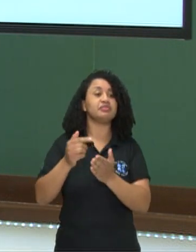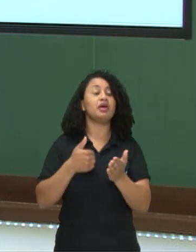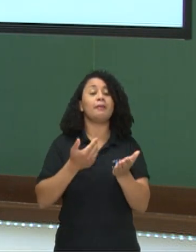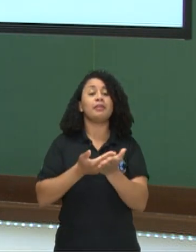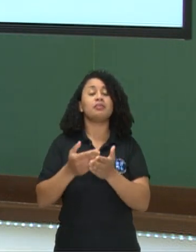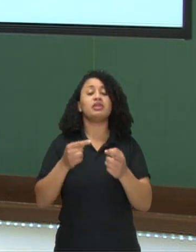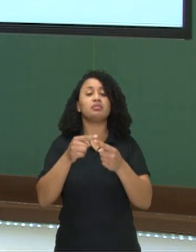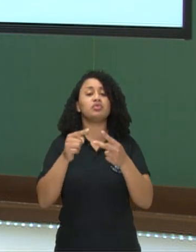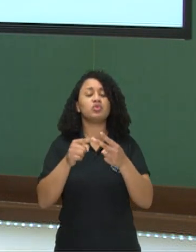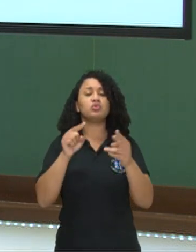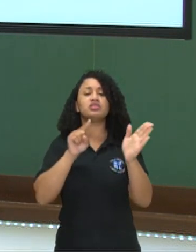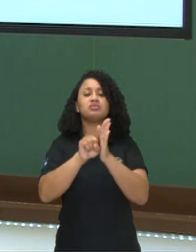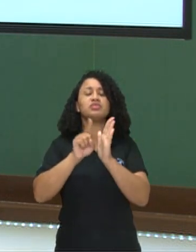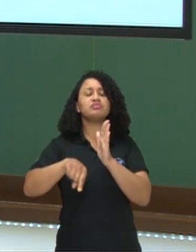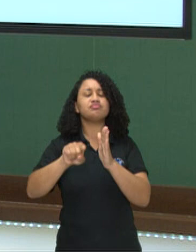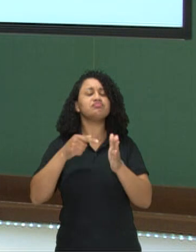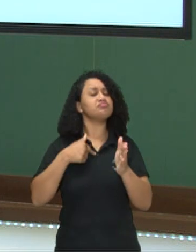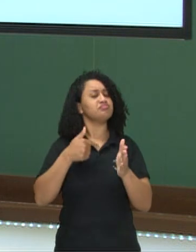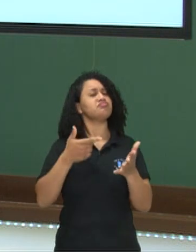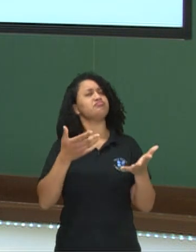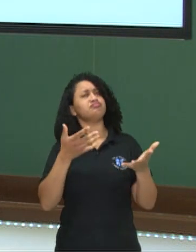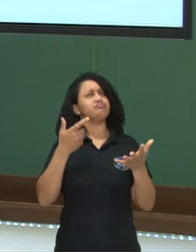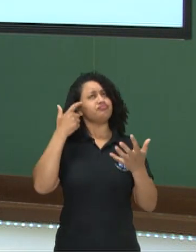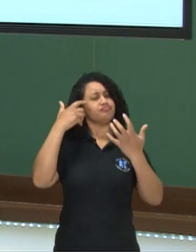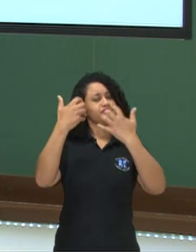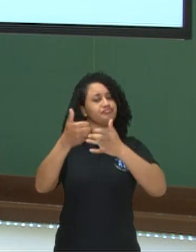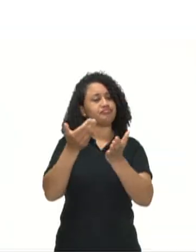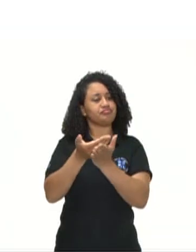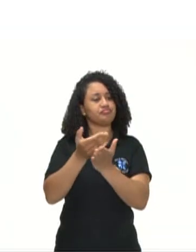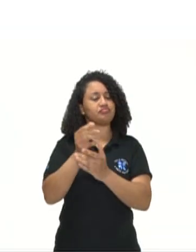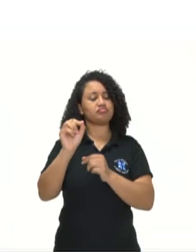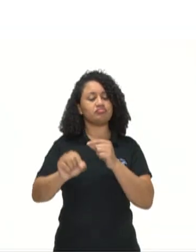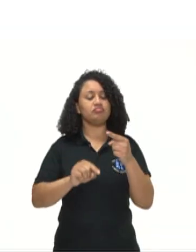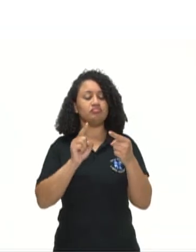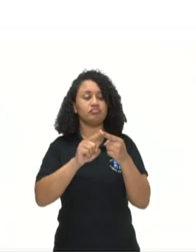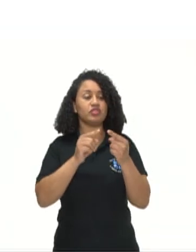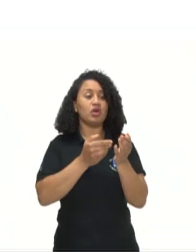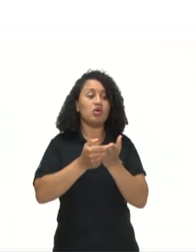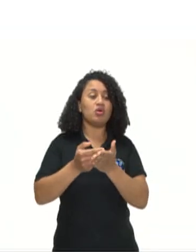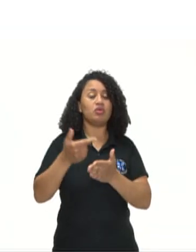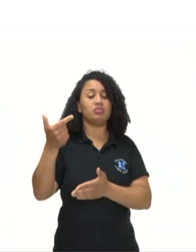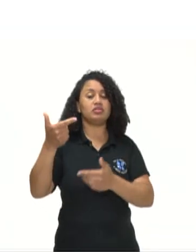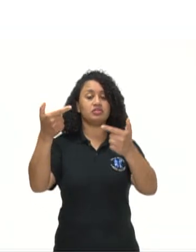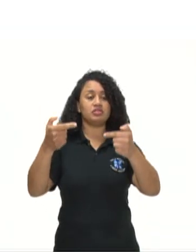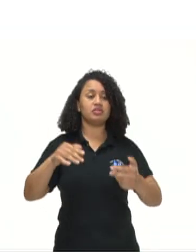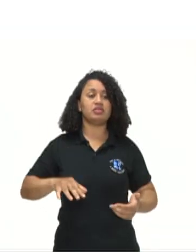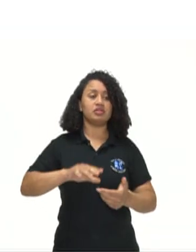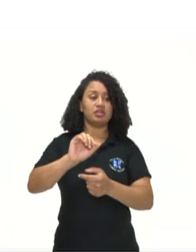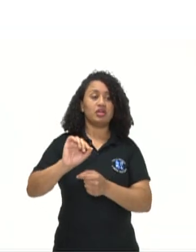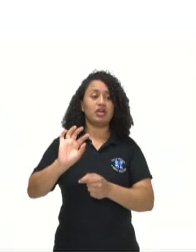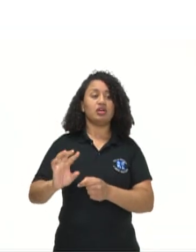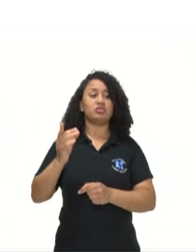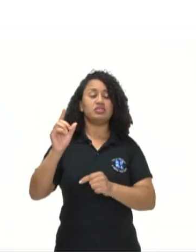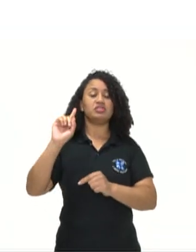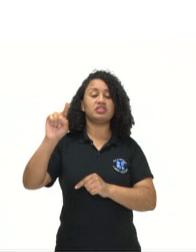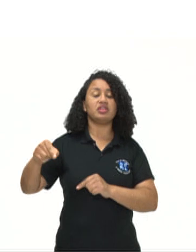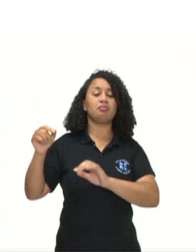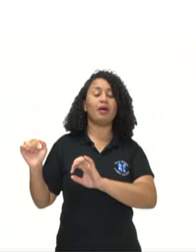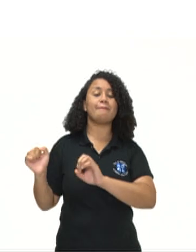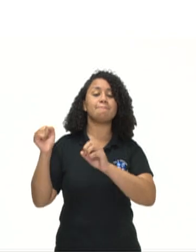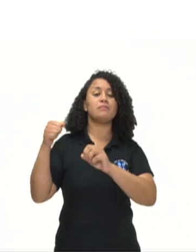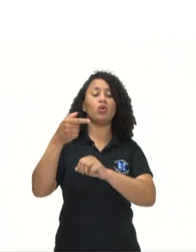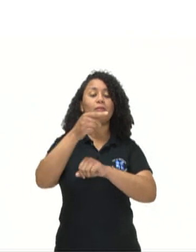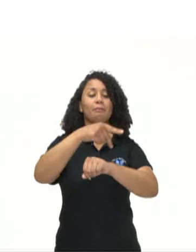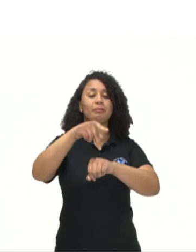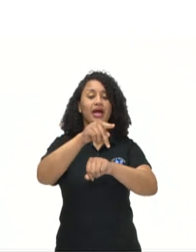duas questões aí para você se aquecer para a nossa aula. Primeiro, o início da Segunda Guerra Mundial aconteceu depois da invasão